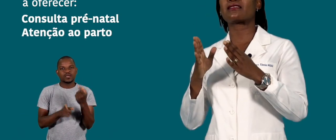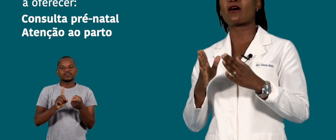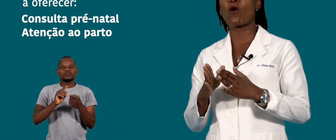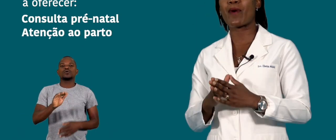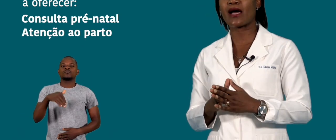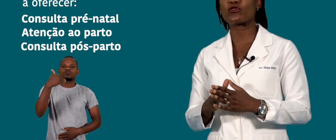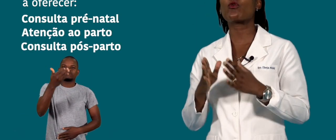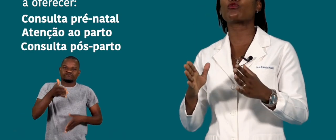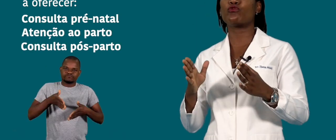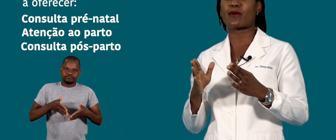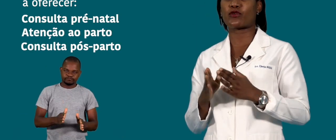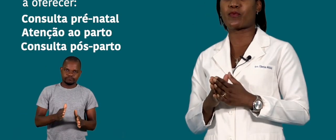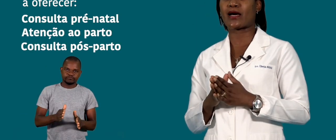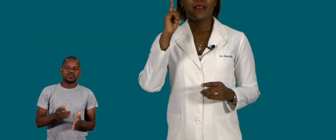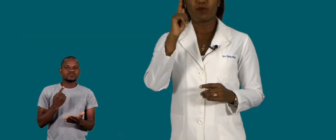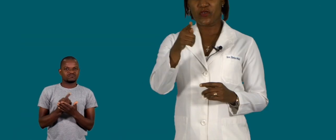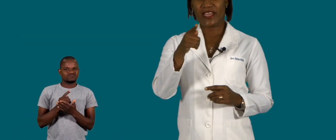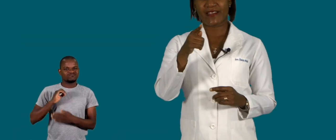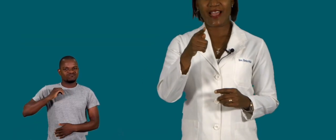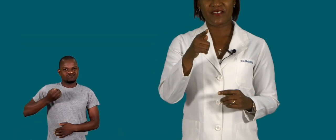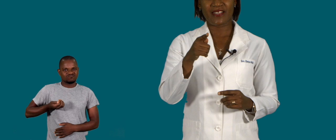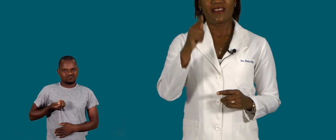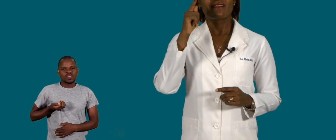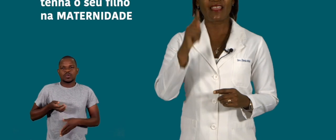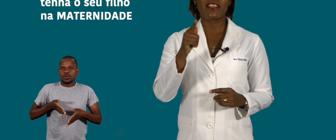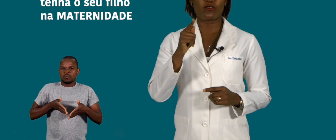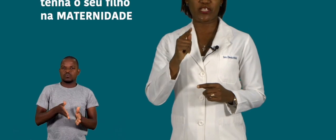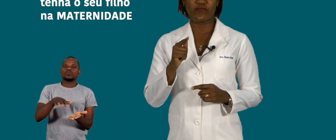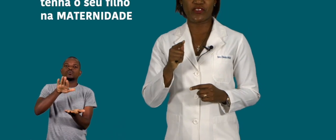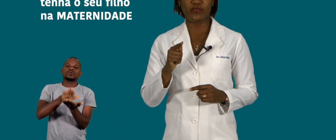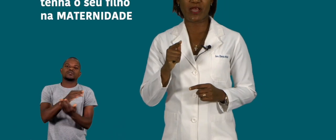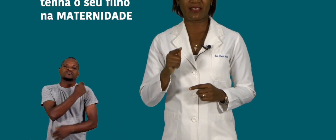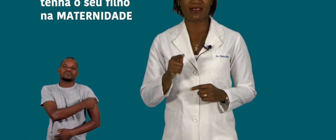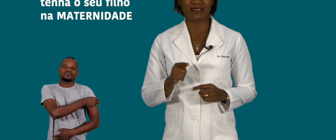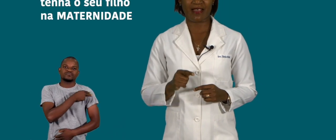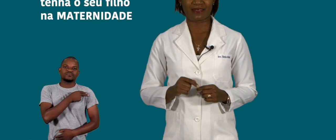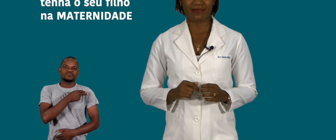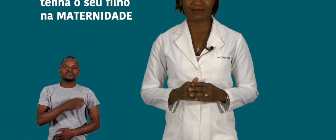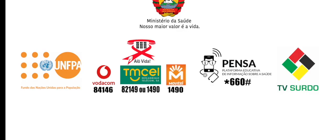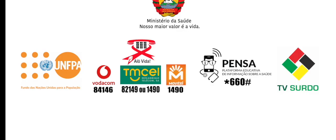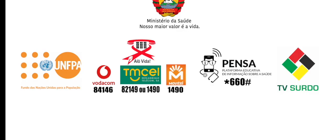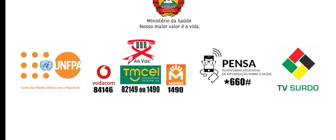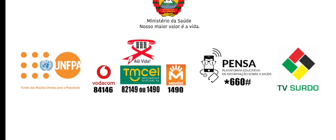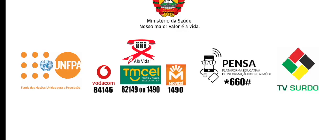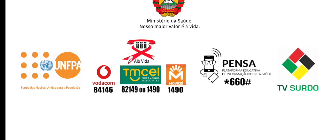atenção ao parto e consulta pós-parto mulher grávida tenha o seu filho na maternidade